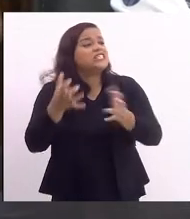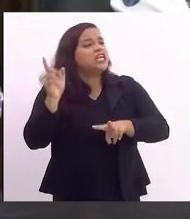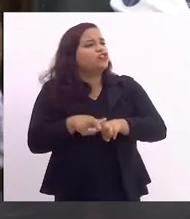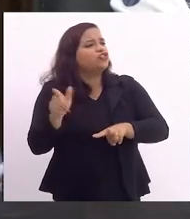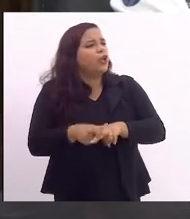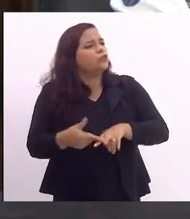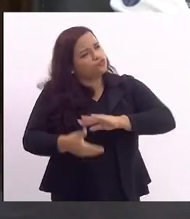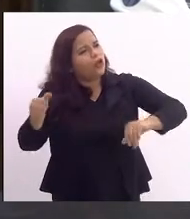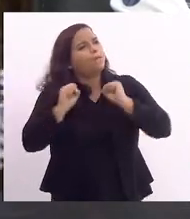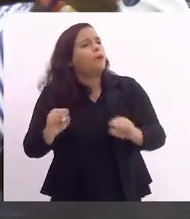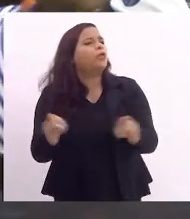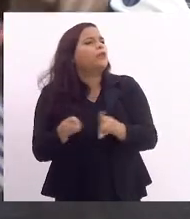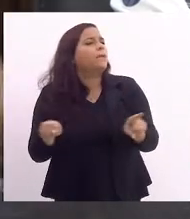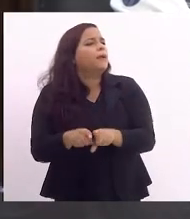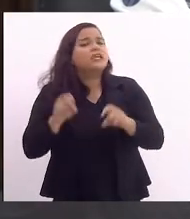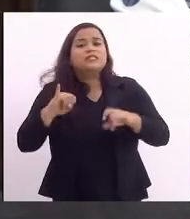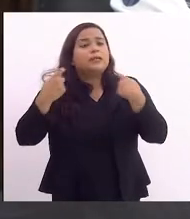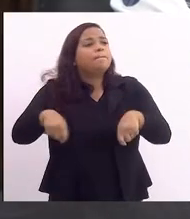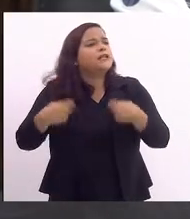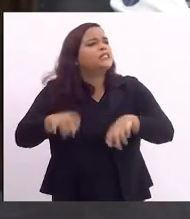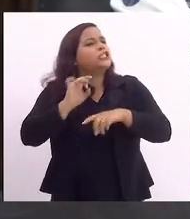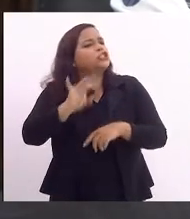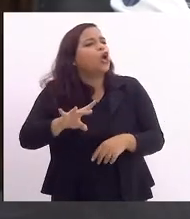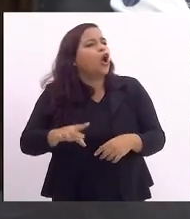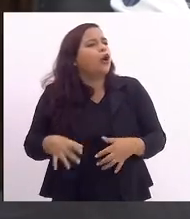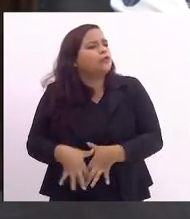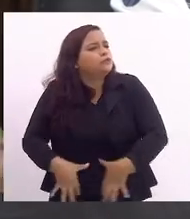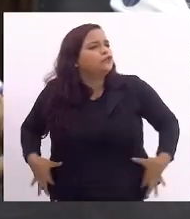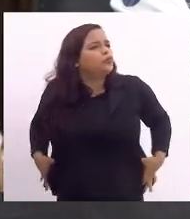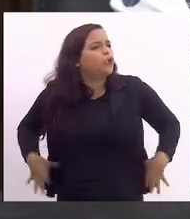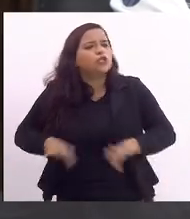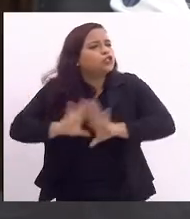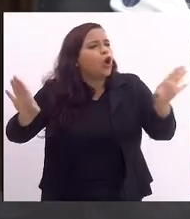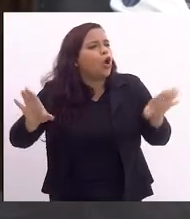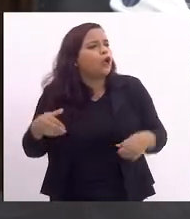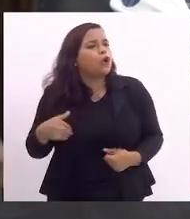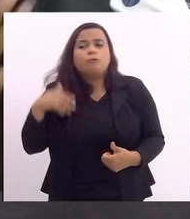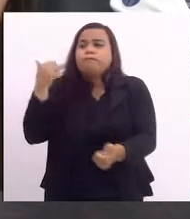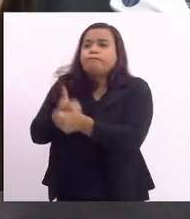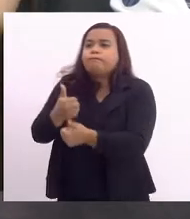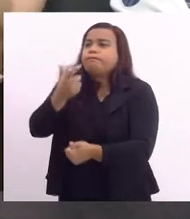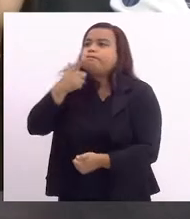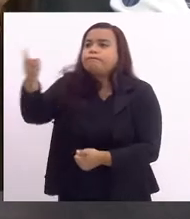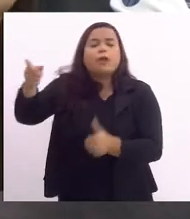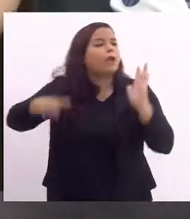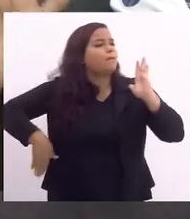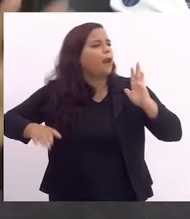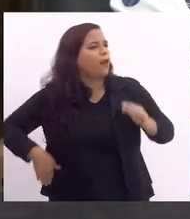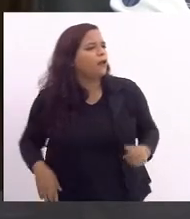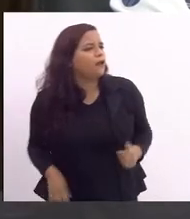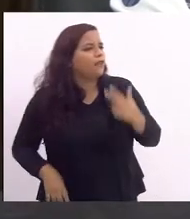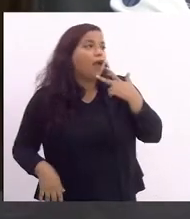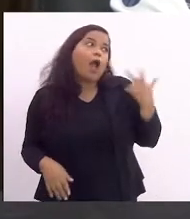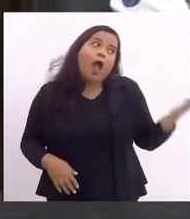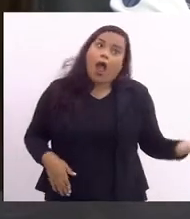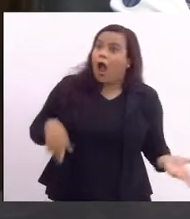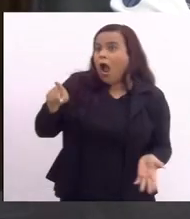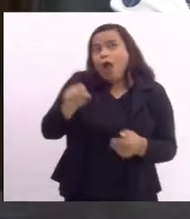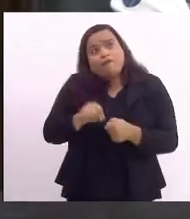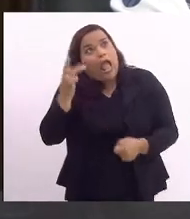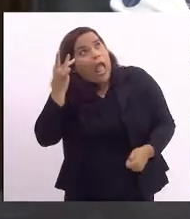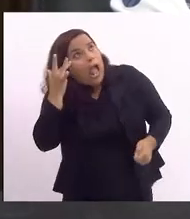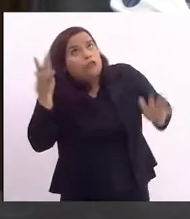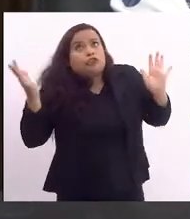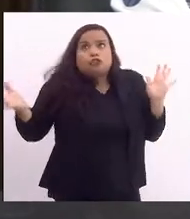E se preciso for, vai ficar só de sunguinha correndo por aí. Porque eu estou perto da praia. Ah, mas é aí mesmo que a gente vai achar que ele está fazendo alguma